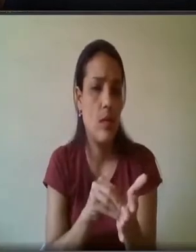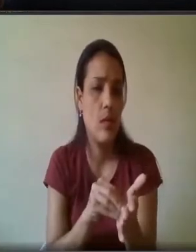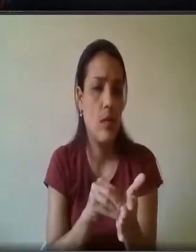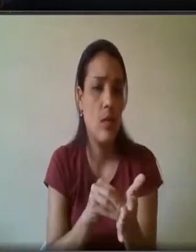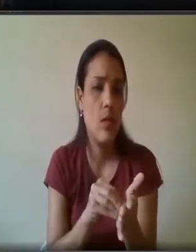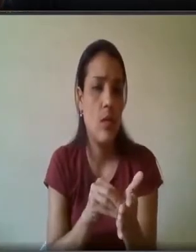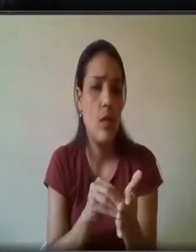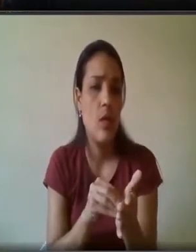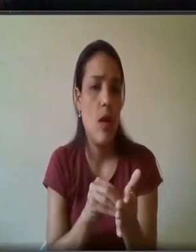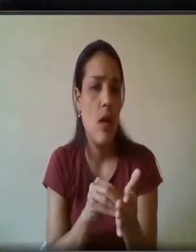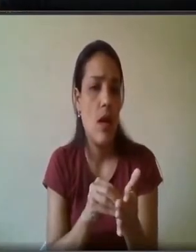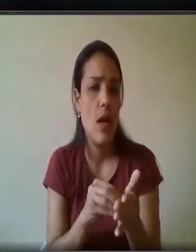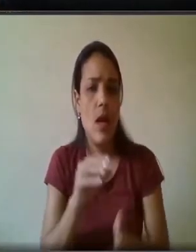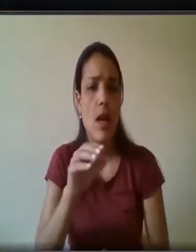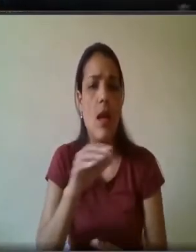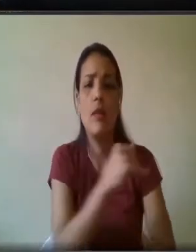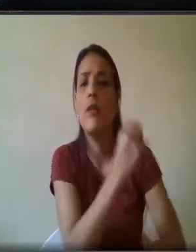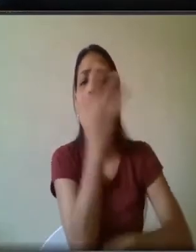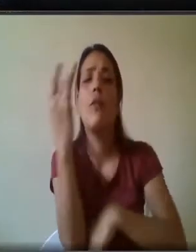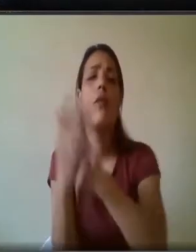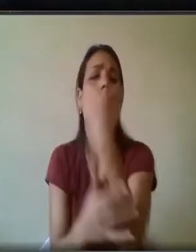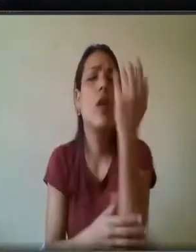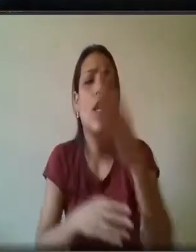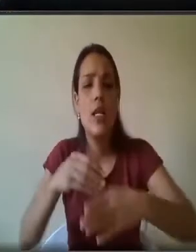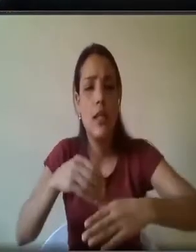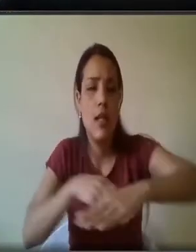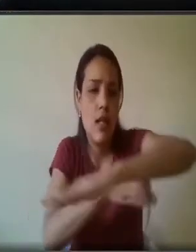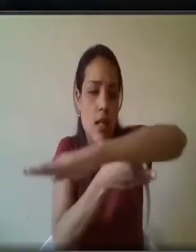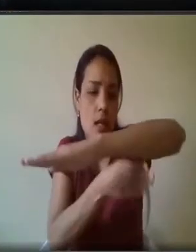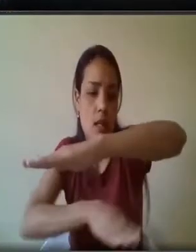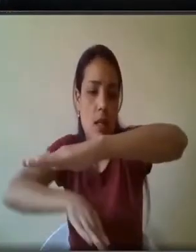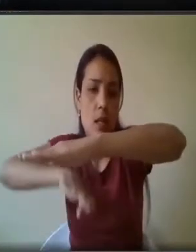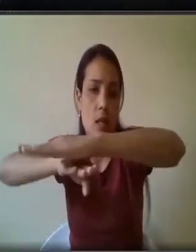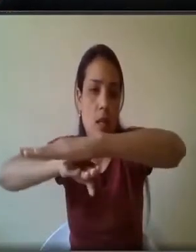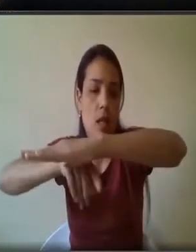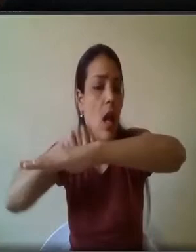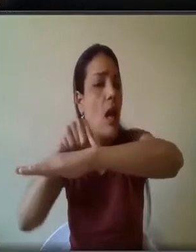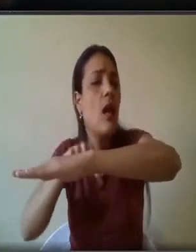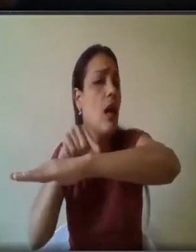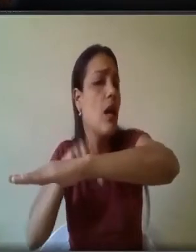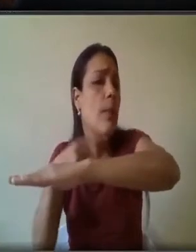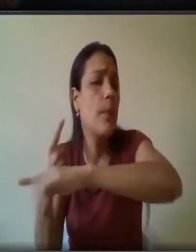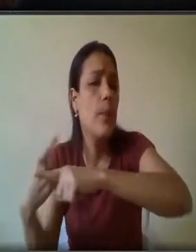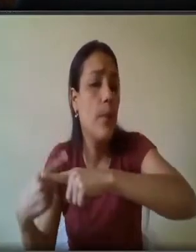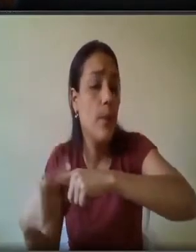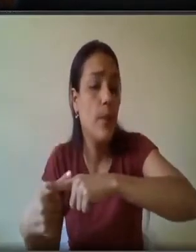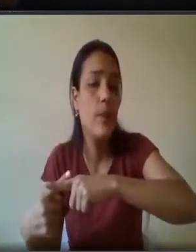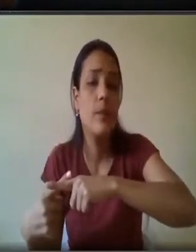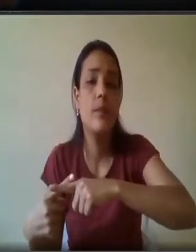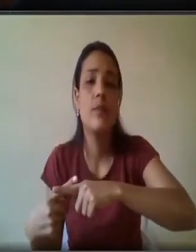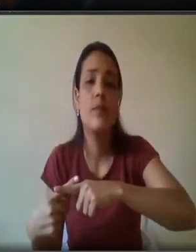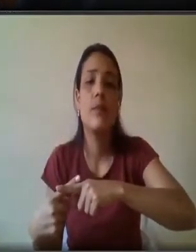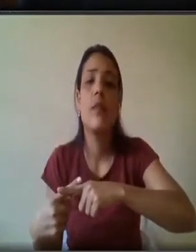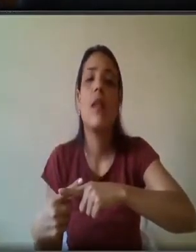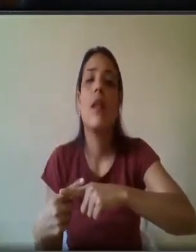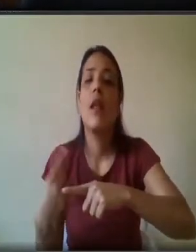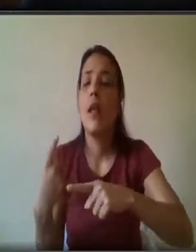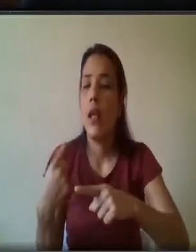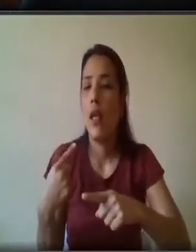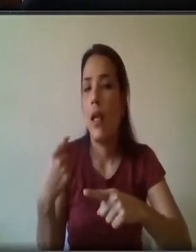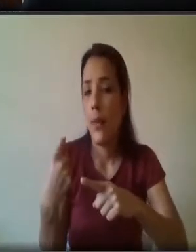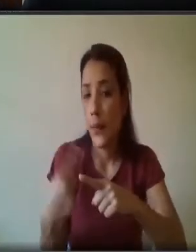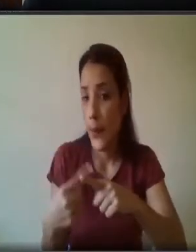dentro dessa macroforma? Porque os lugares que mais aconteceu isso são os lugares onde se formou